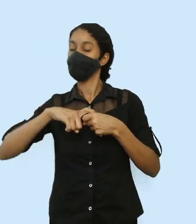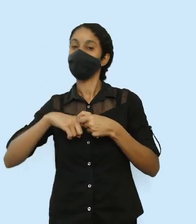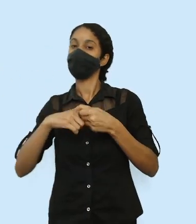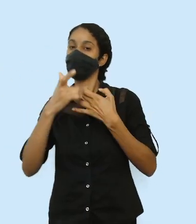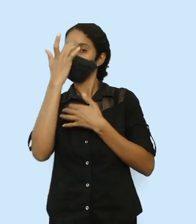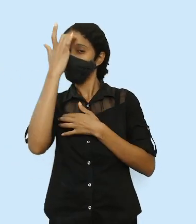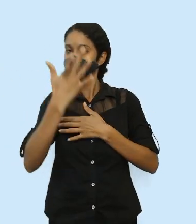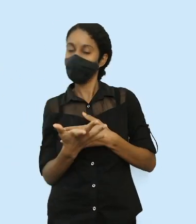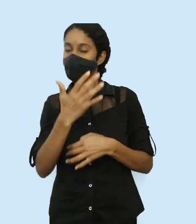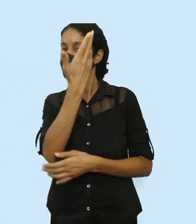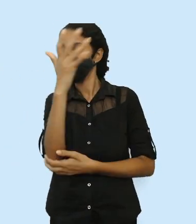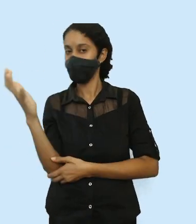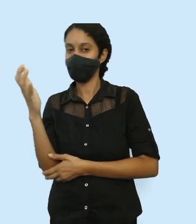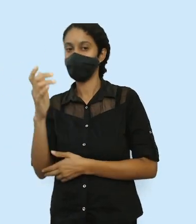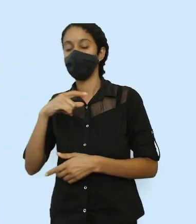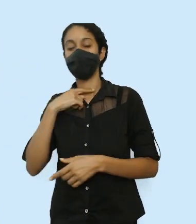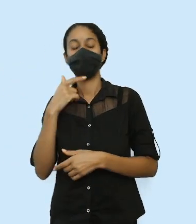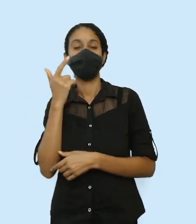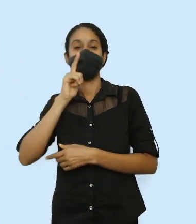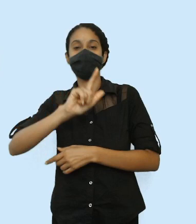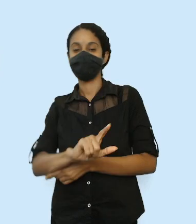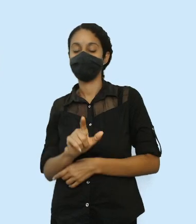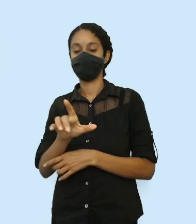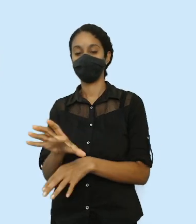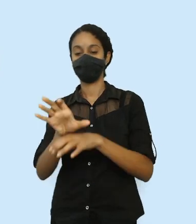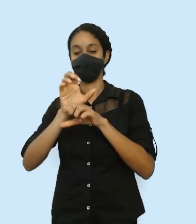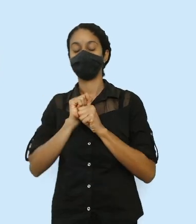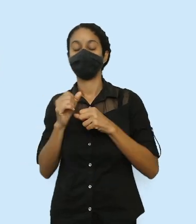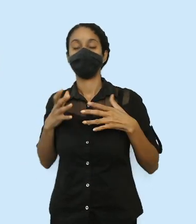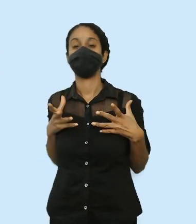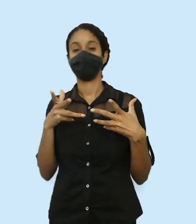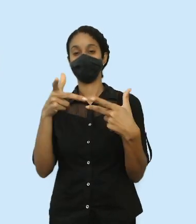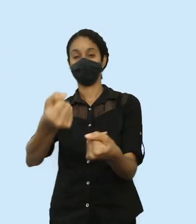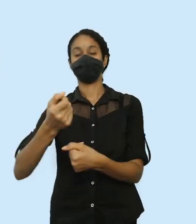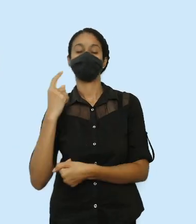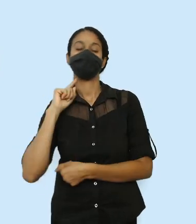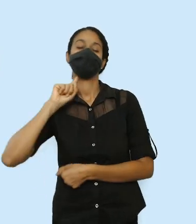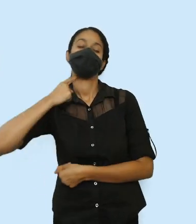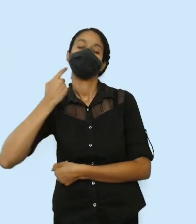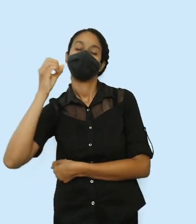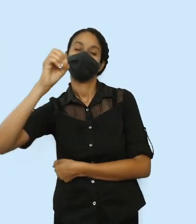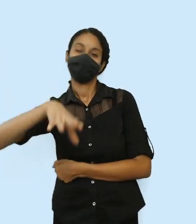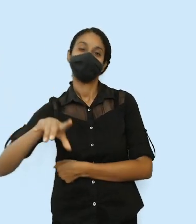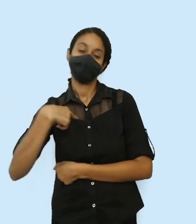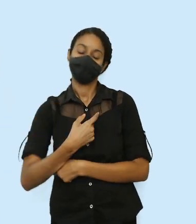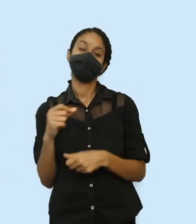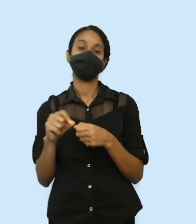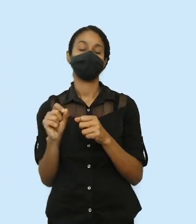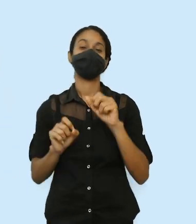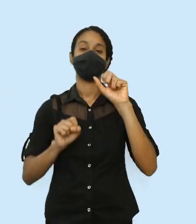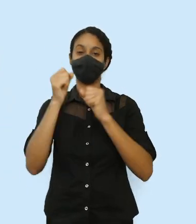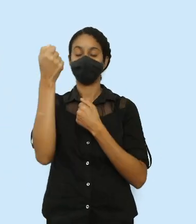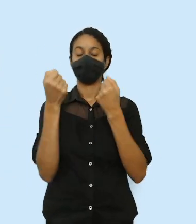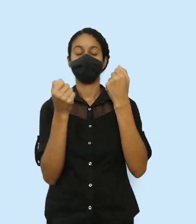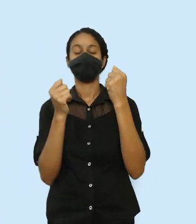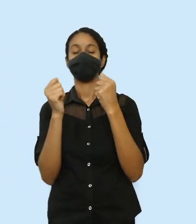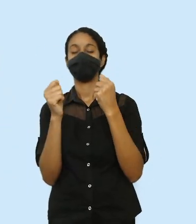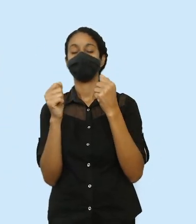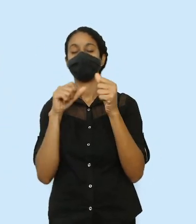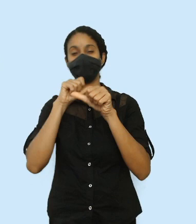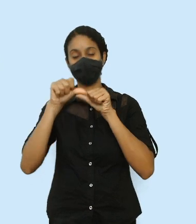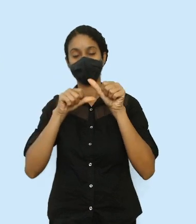natureza. A natureza não consegue consumir todo esse lixo que a gente produz. Então, a Revolução Industrial ela fala sobre